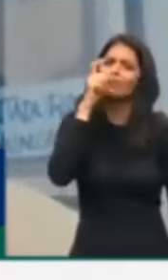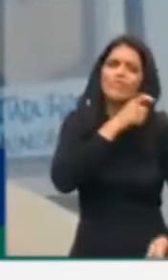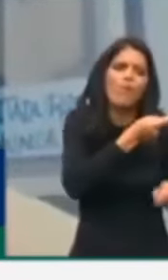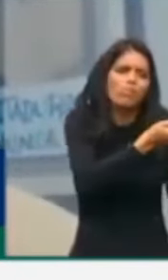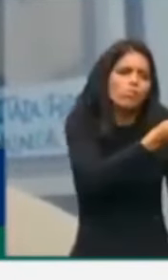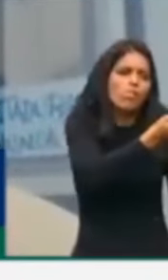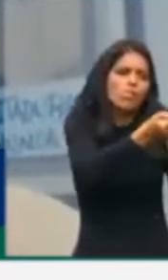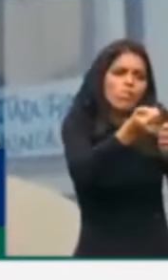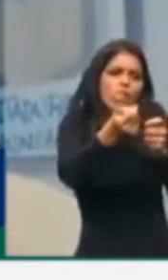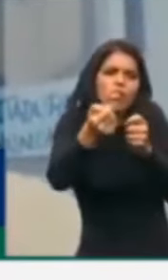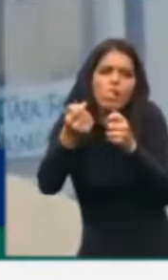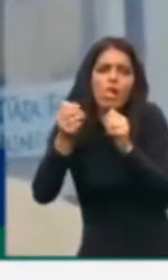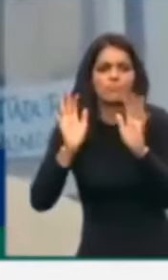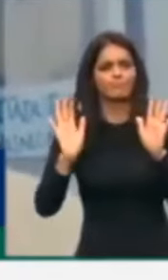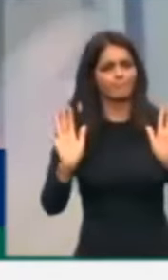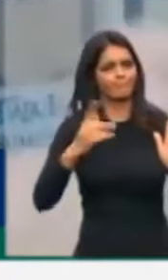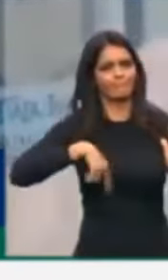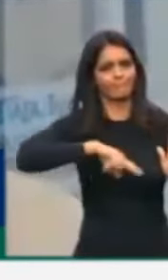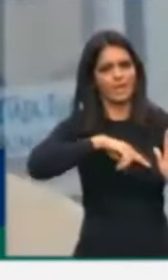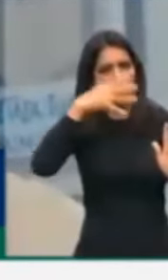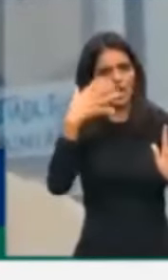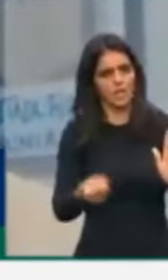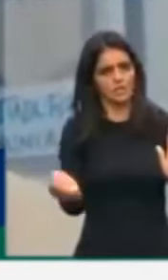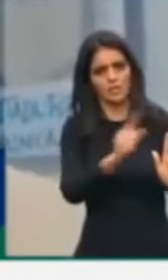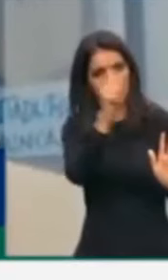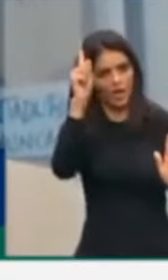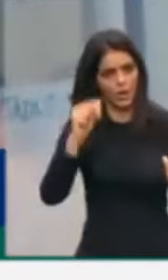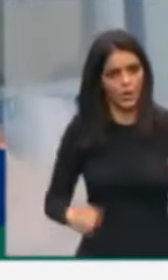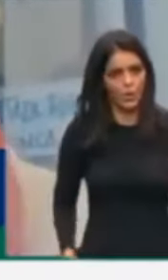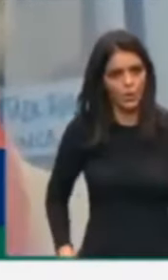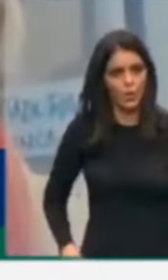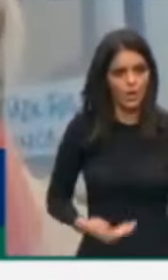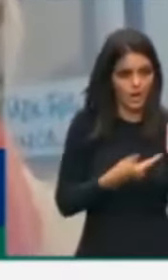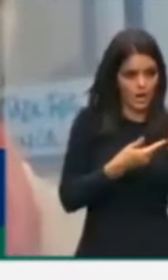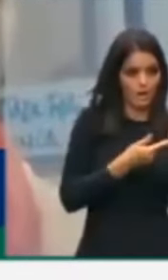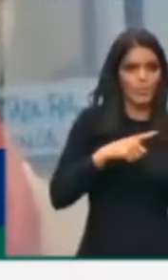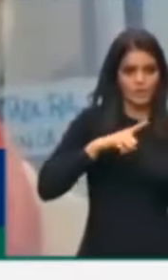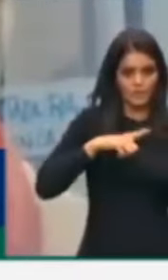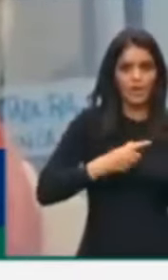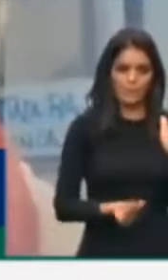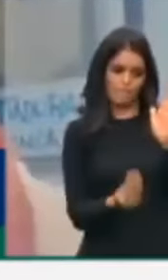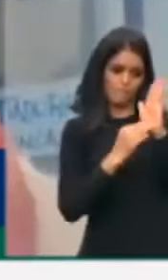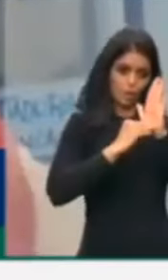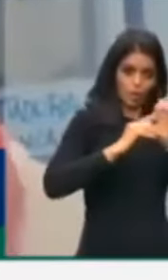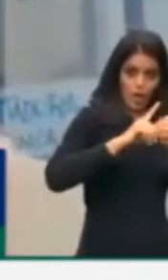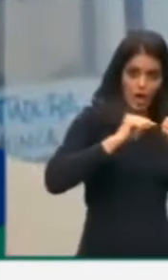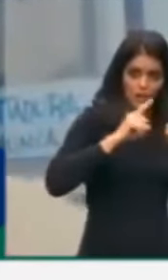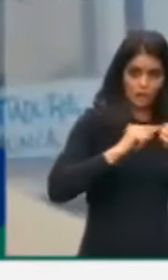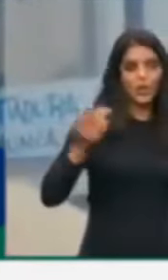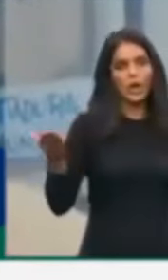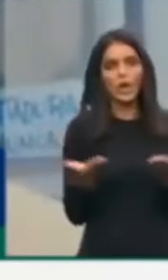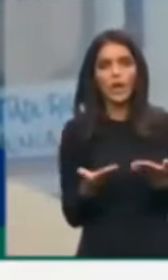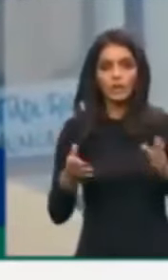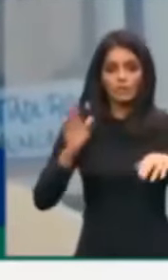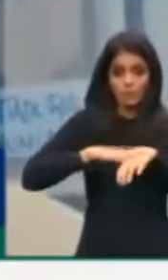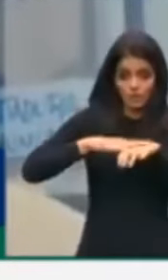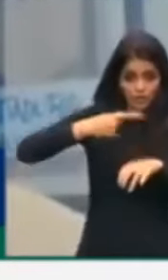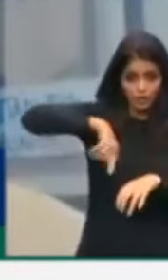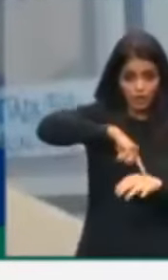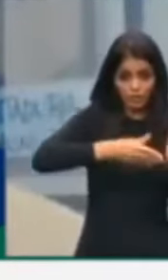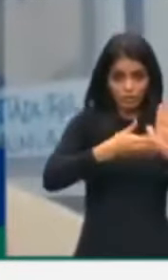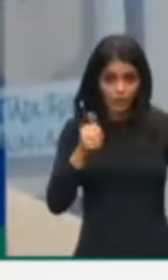não podemos fazer algo assim, que a Câmara colocou esse dispositivo e agora a Câmara vai